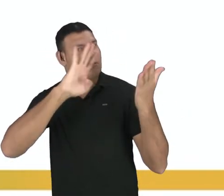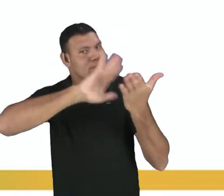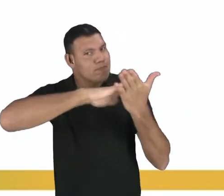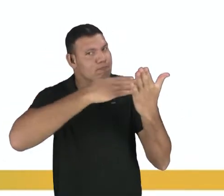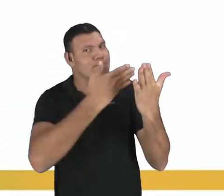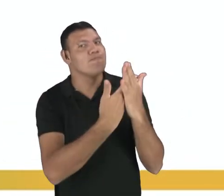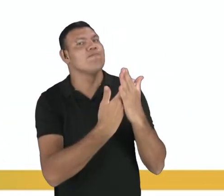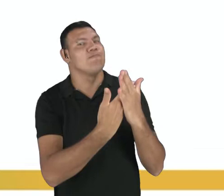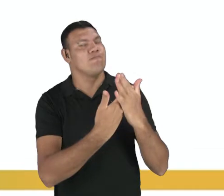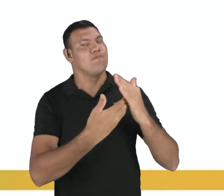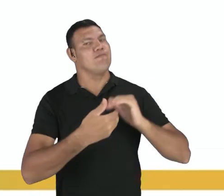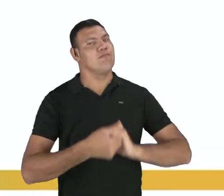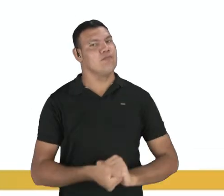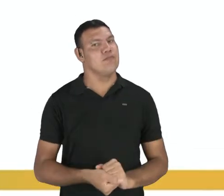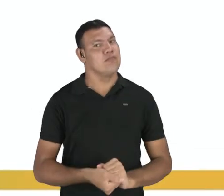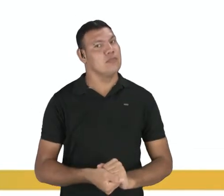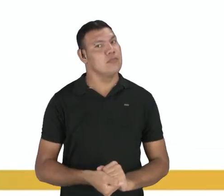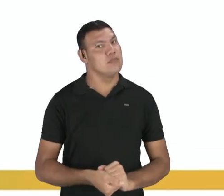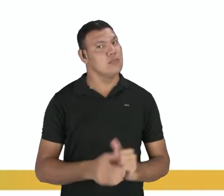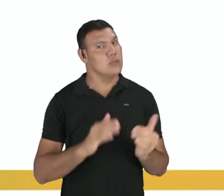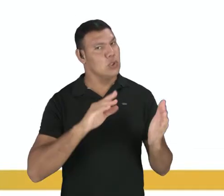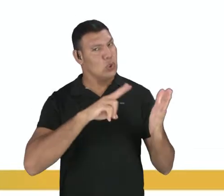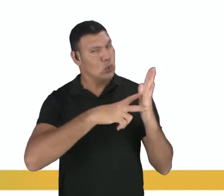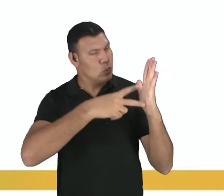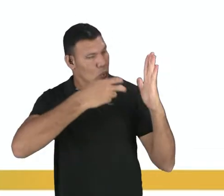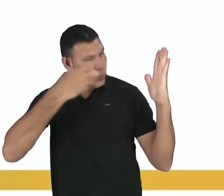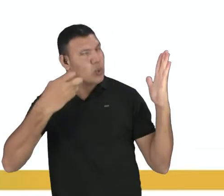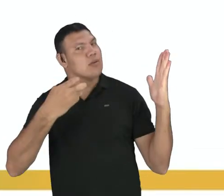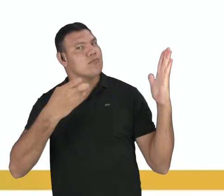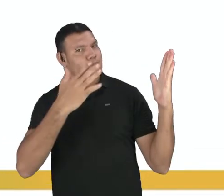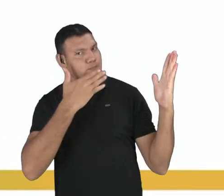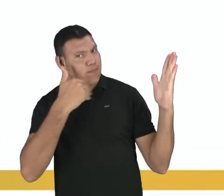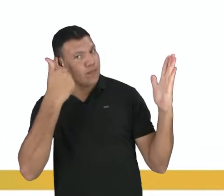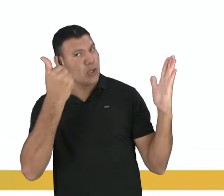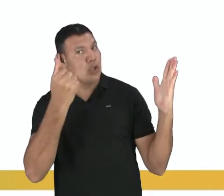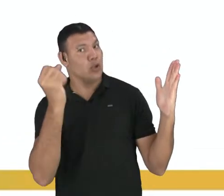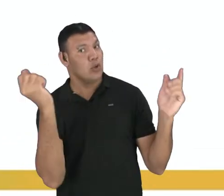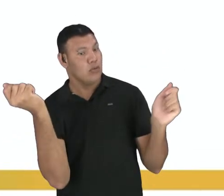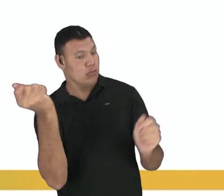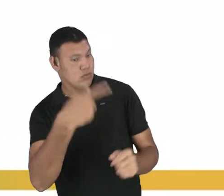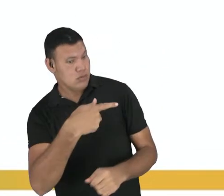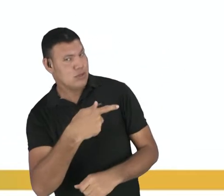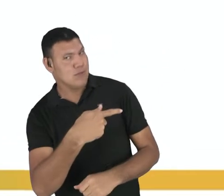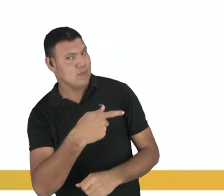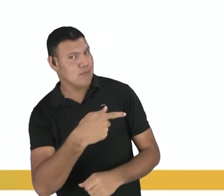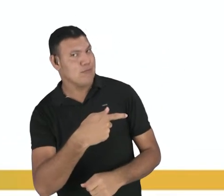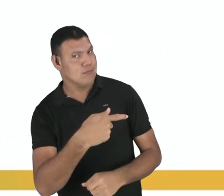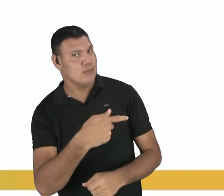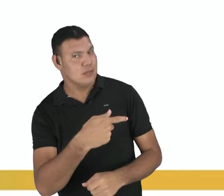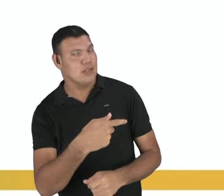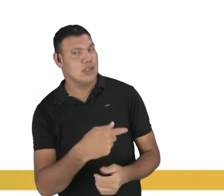é melhor uma interpretação do que uma tradução.